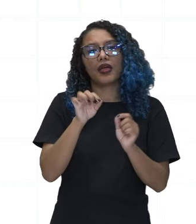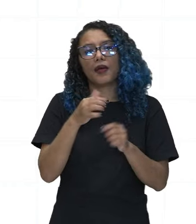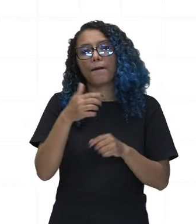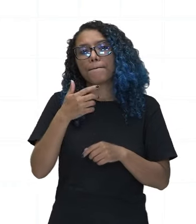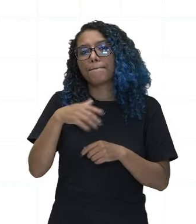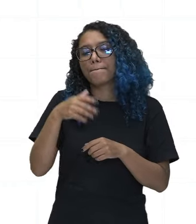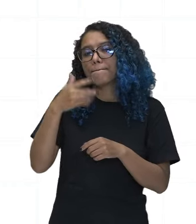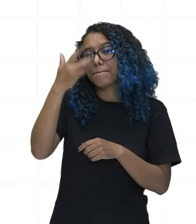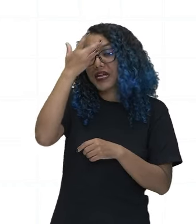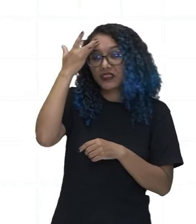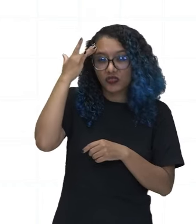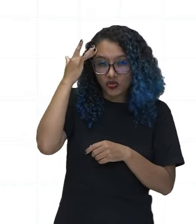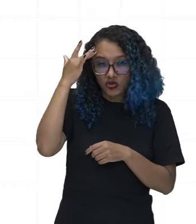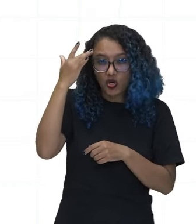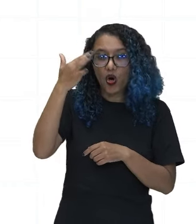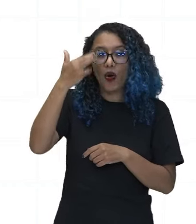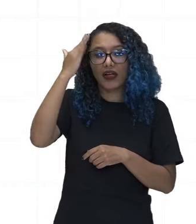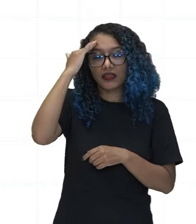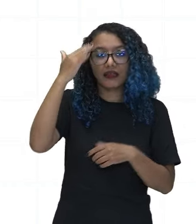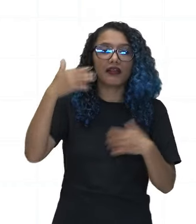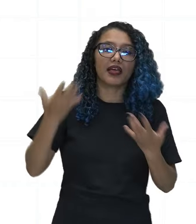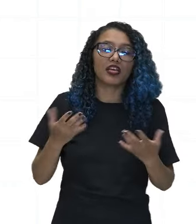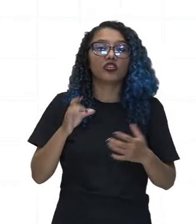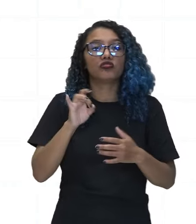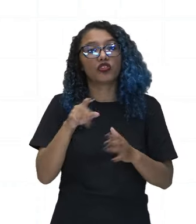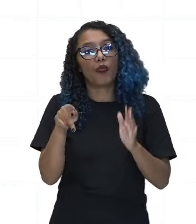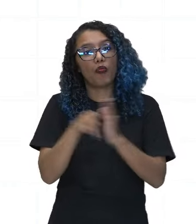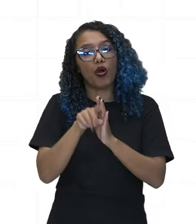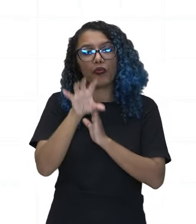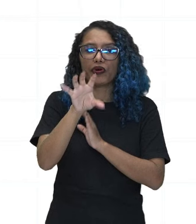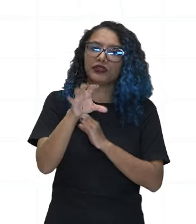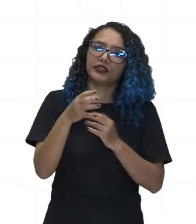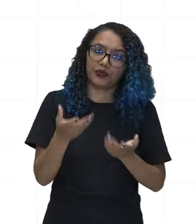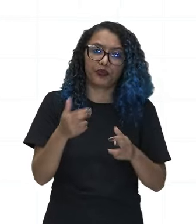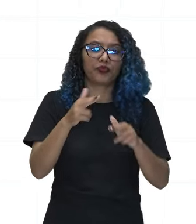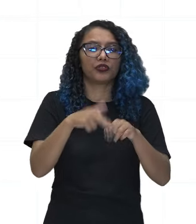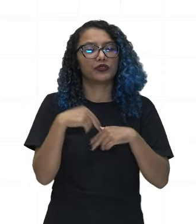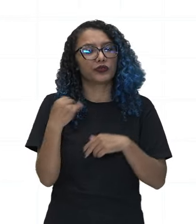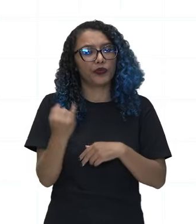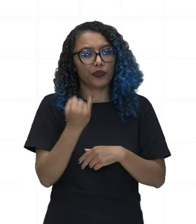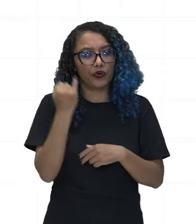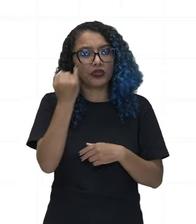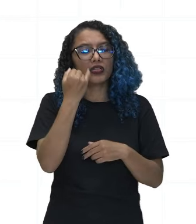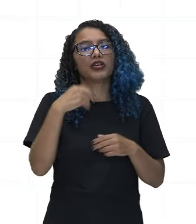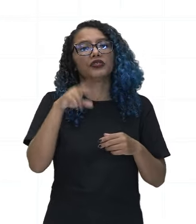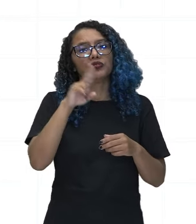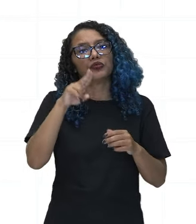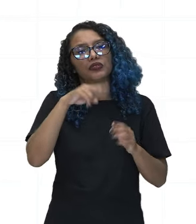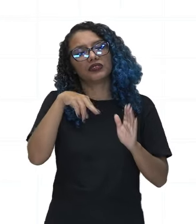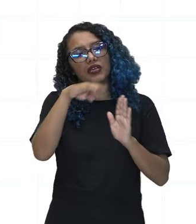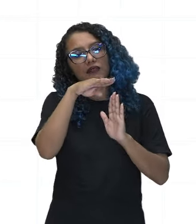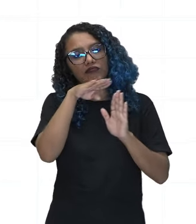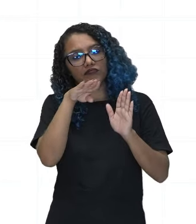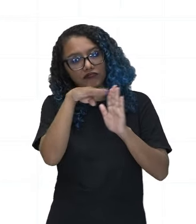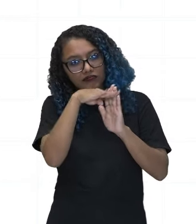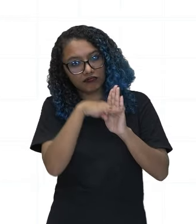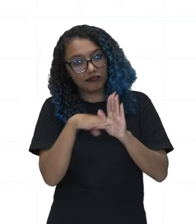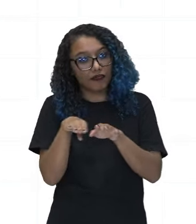daquele texto é quem mora naquela região. Por isso a importância de utilizar a norma padrão, que já está dizendo,